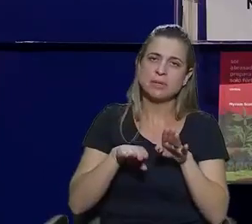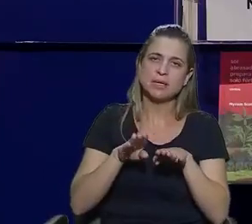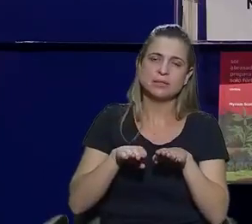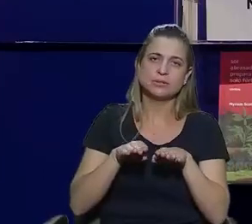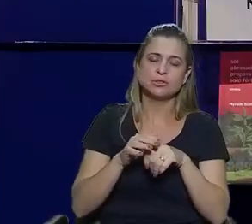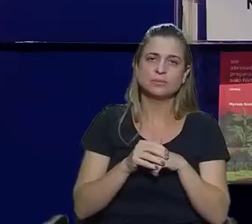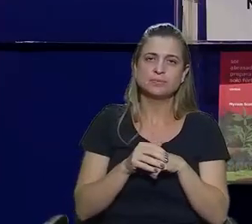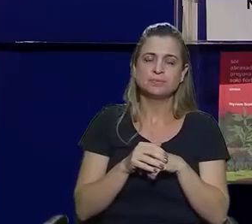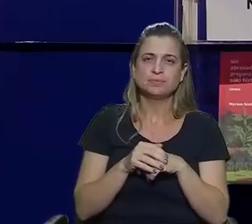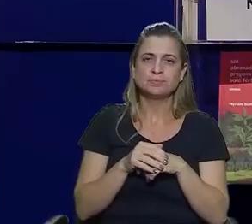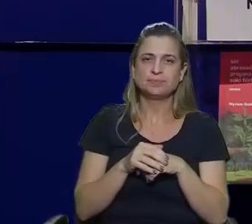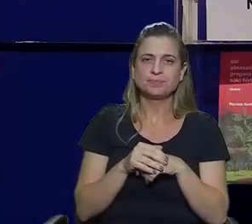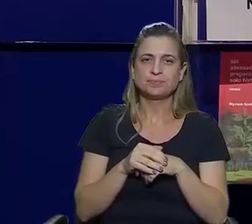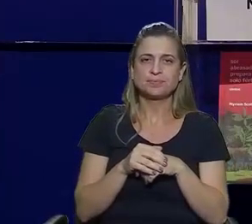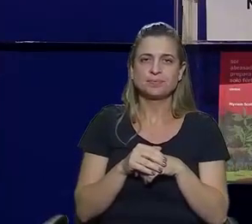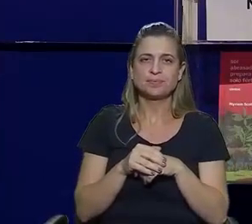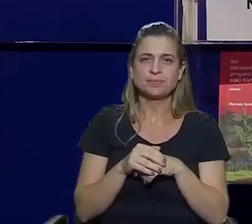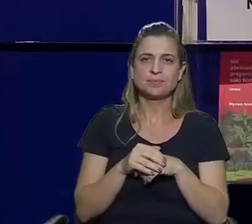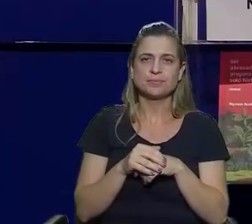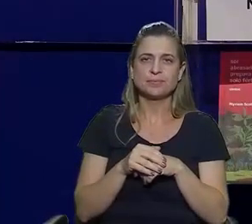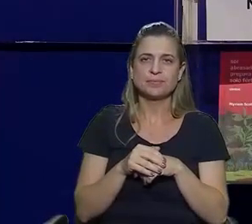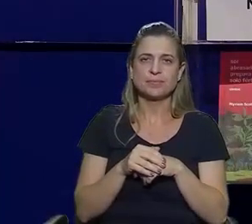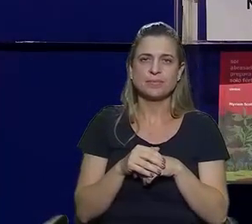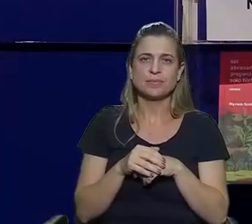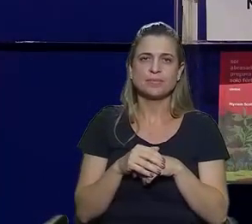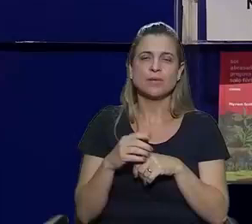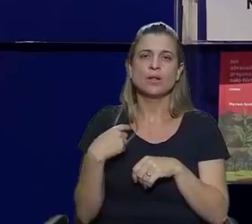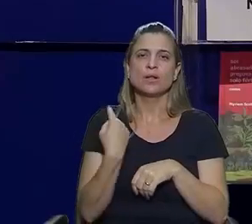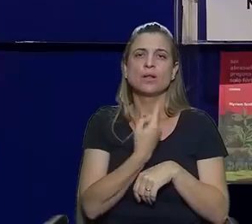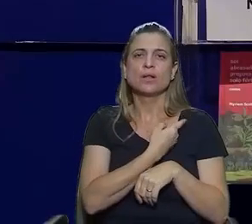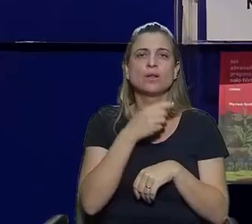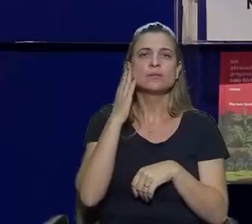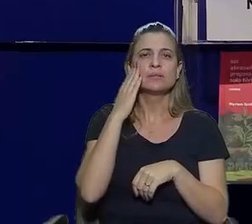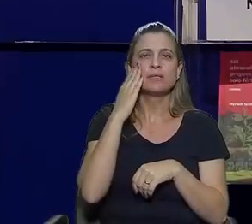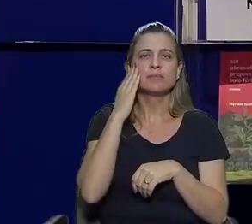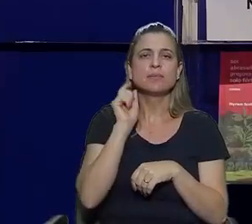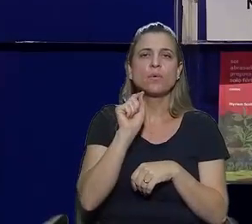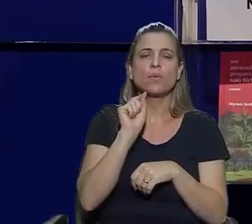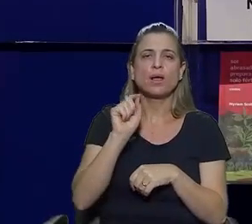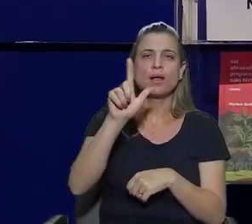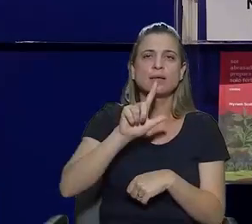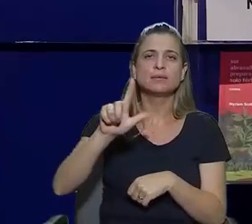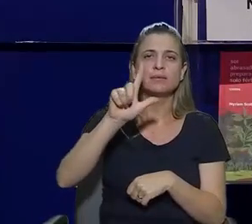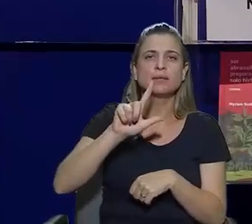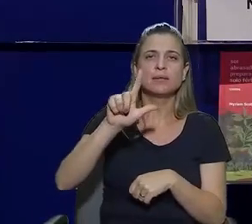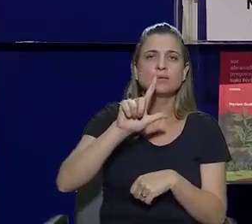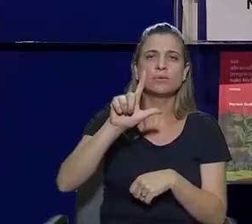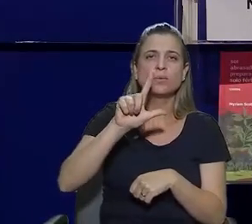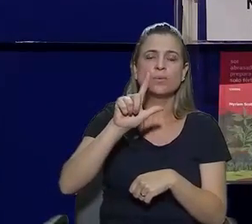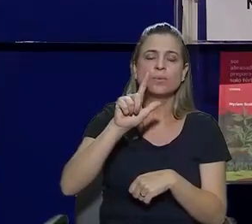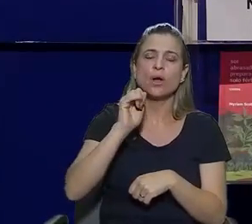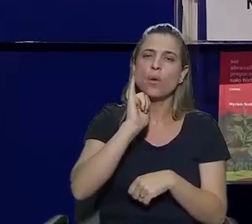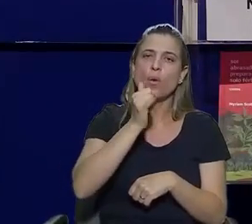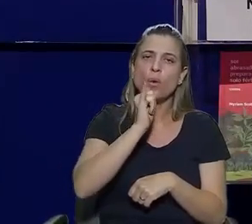né? De voltagem. Mas a gente sabe que a própria literatura, a literatura que conta